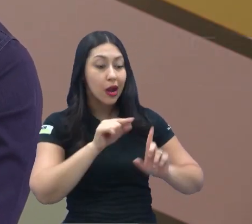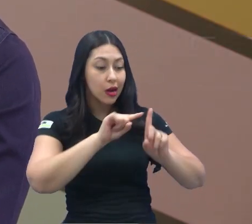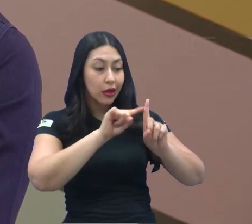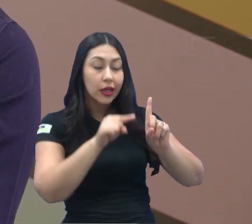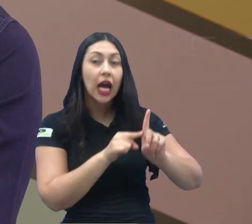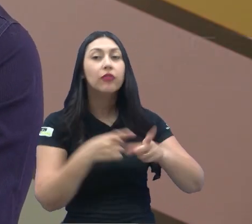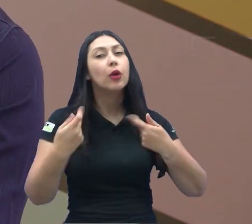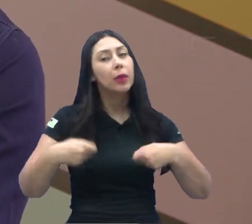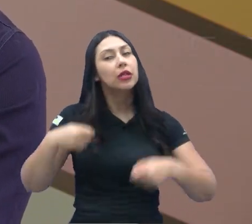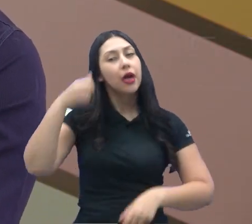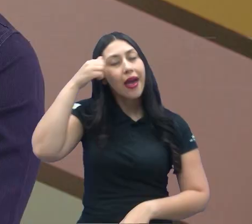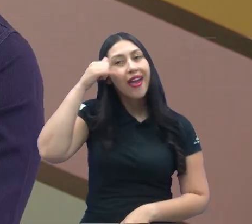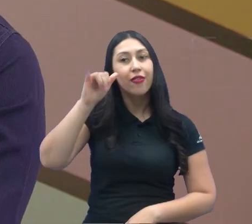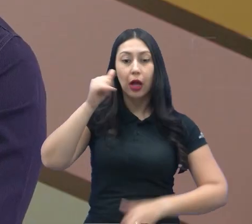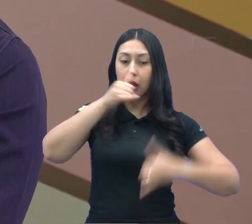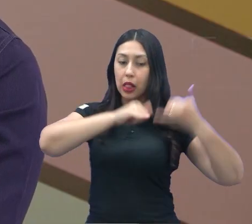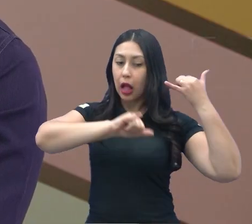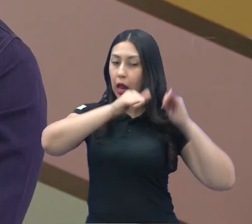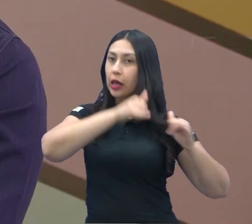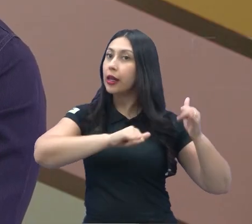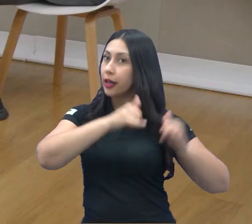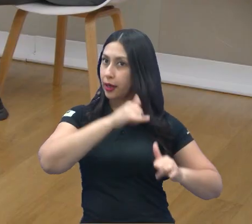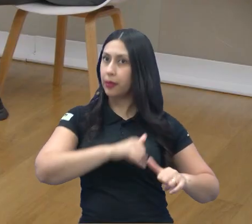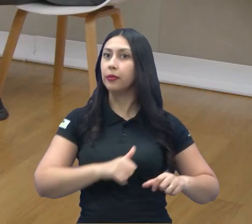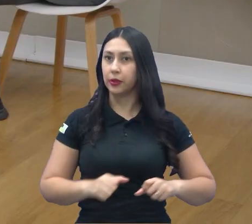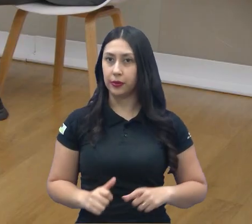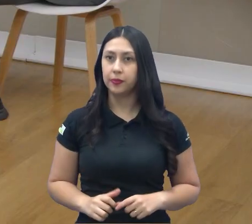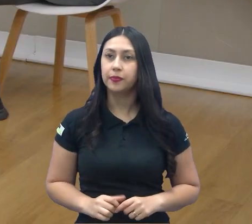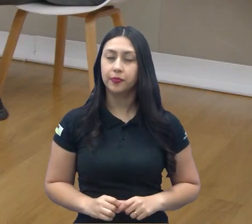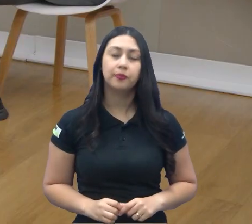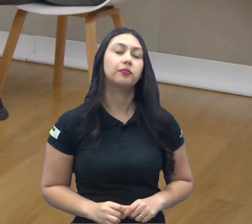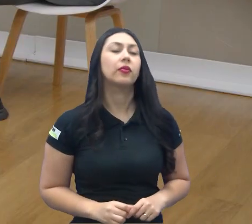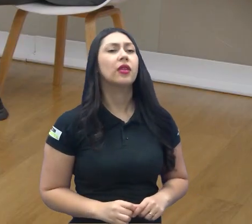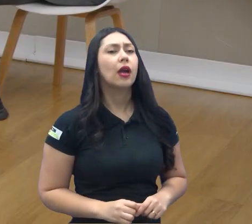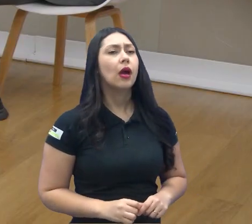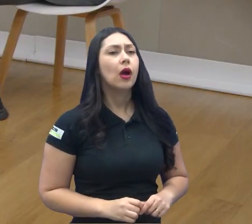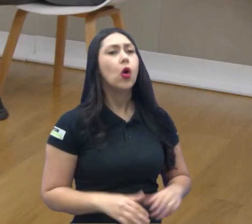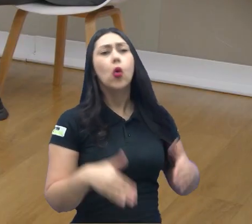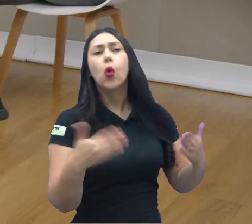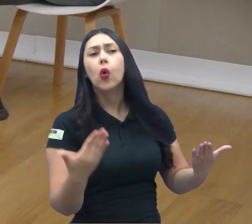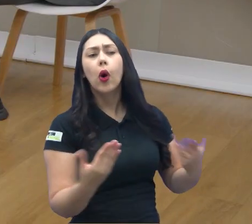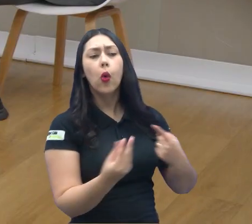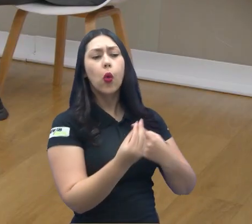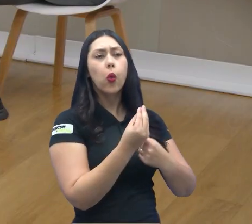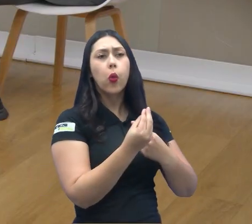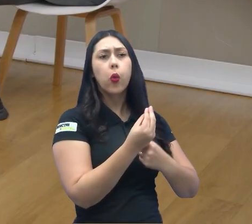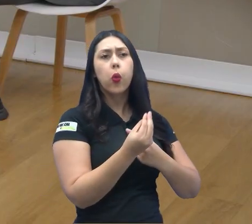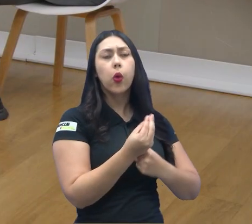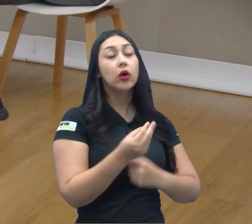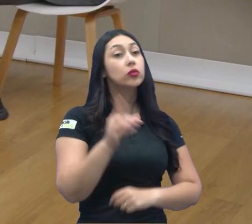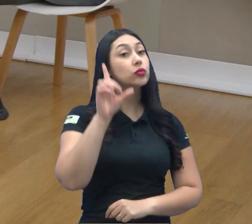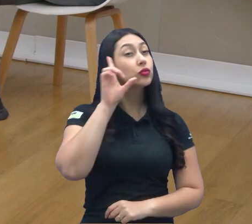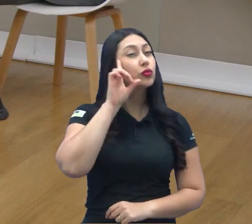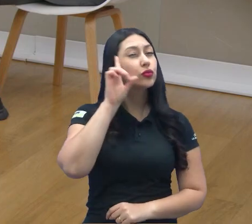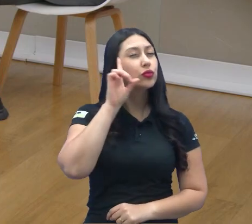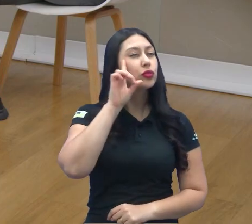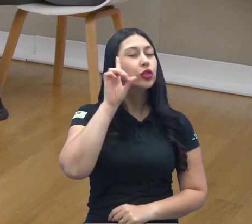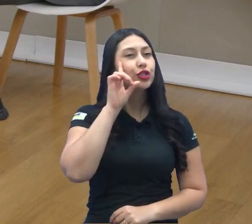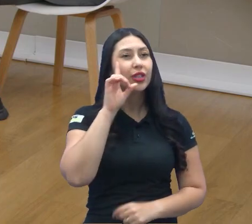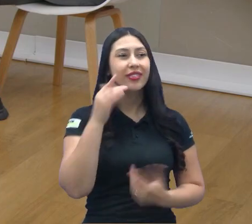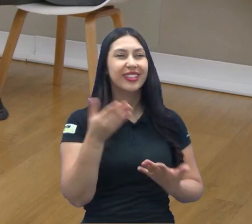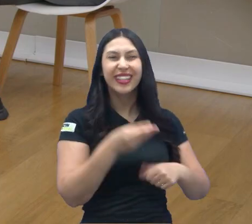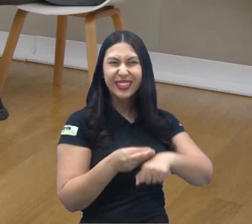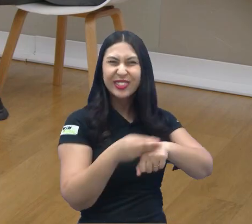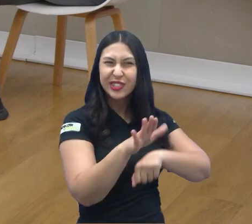cabelo, porque pode acabar chegando para o bebê também. Perfeito, doutor. E quais são os tipos de cuidados diários, assim, umas dicas práticas para a